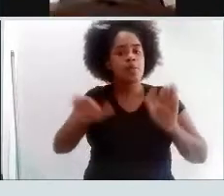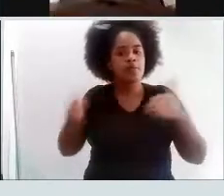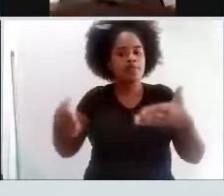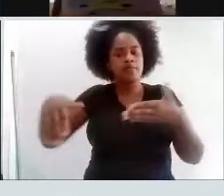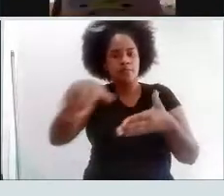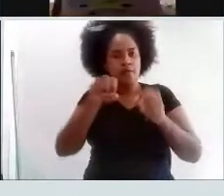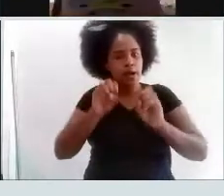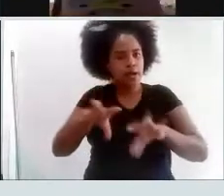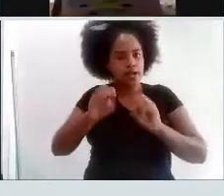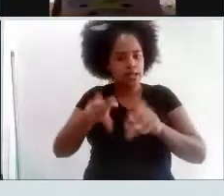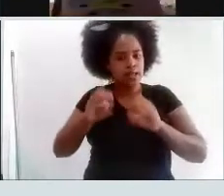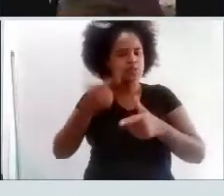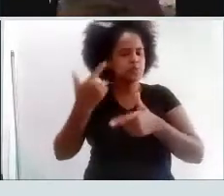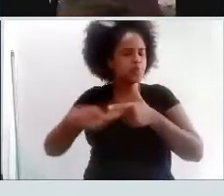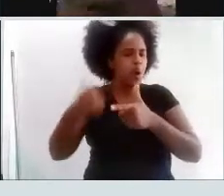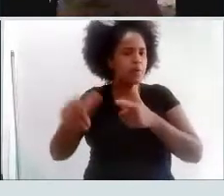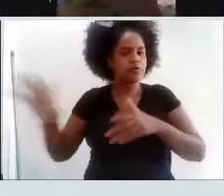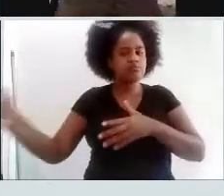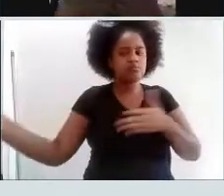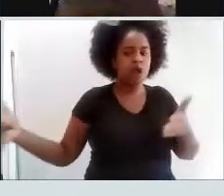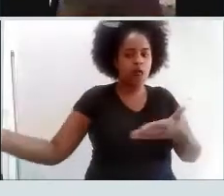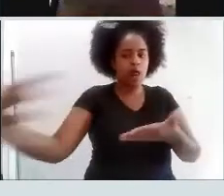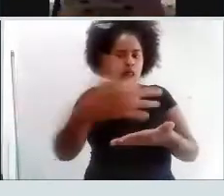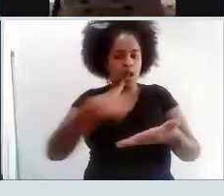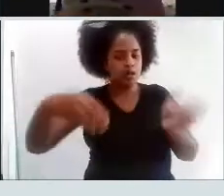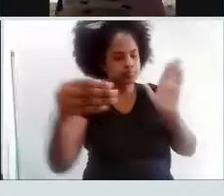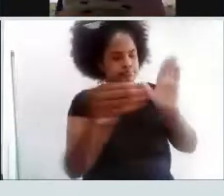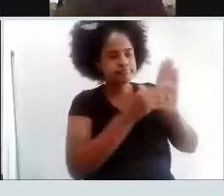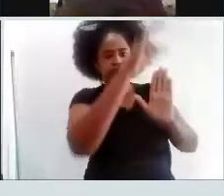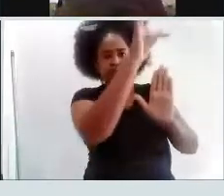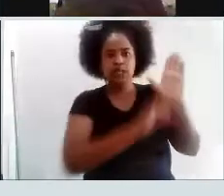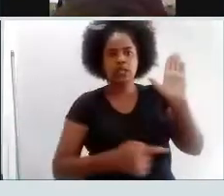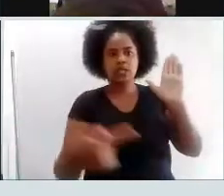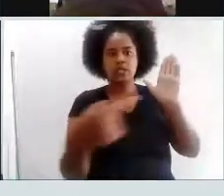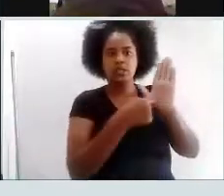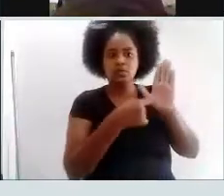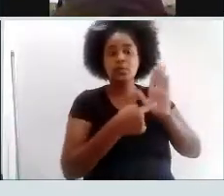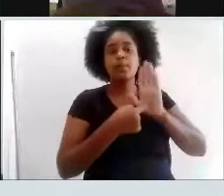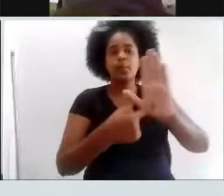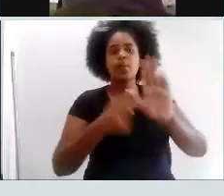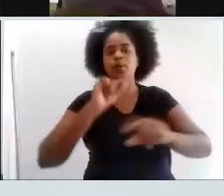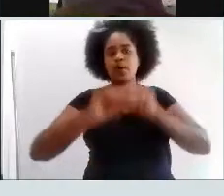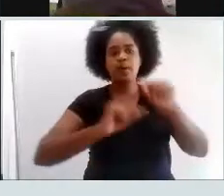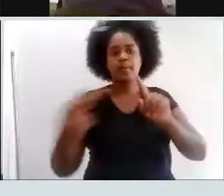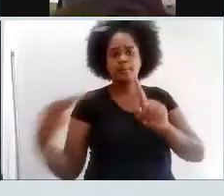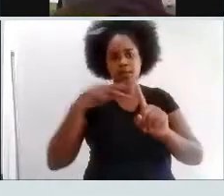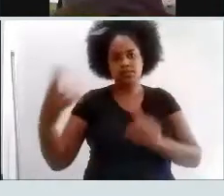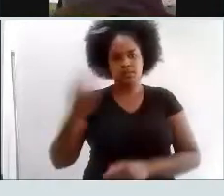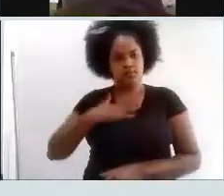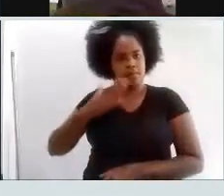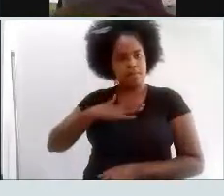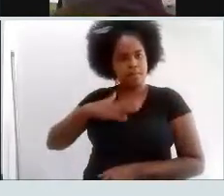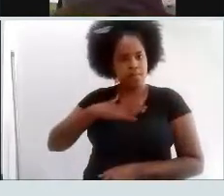relacionam com aquele tema, que demonstrem o meu ponto de vista. Então, dissertar envolve isso.